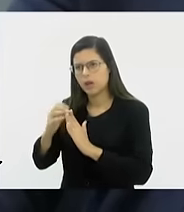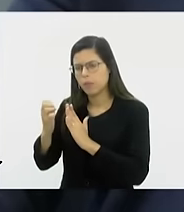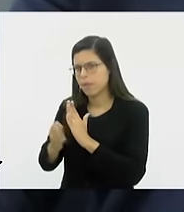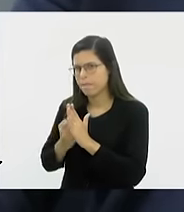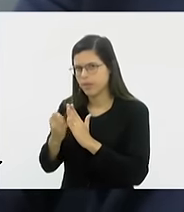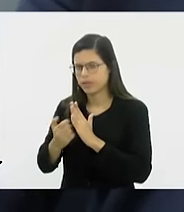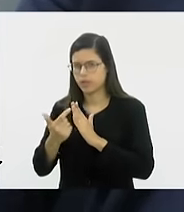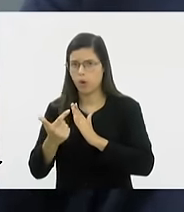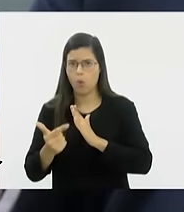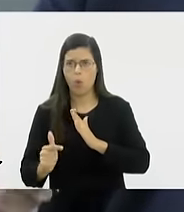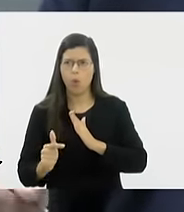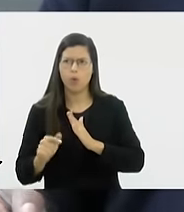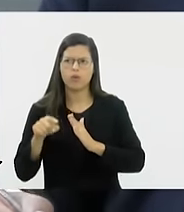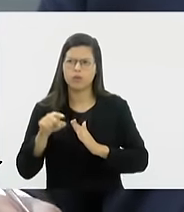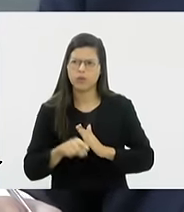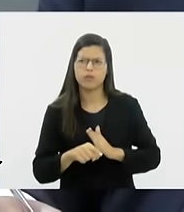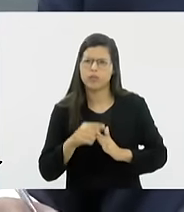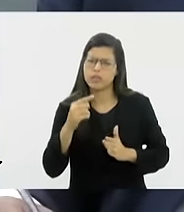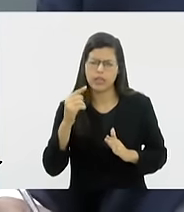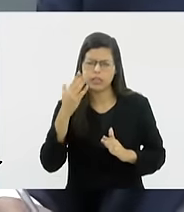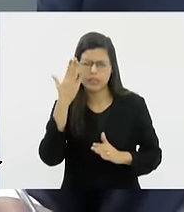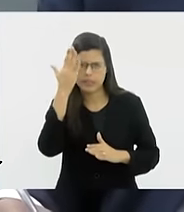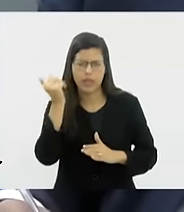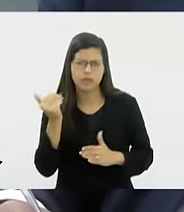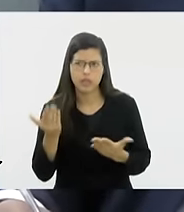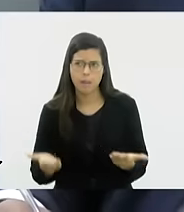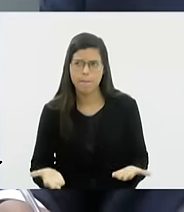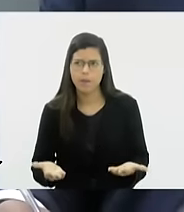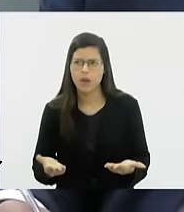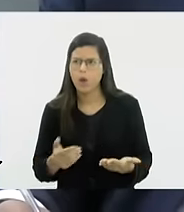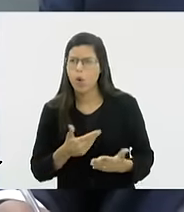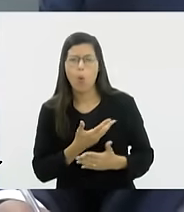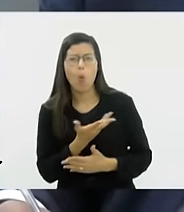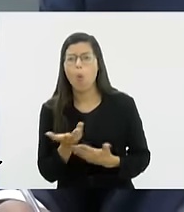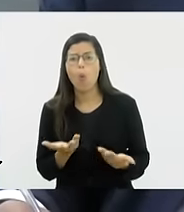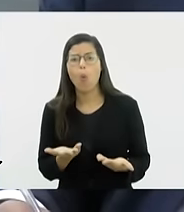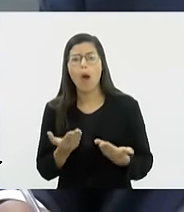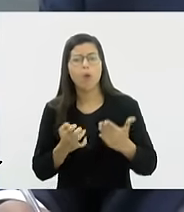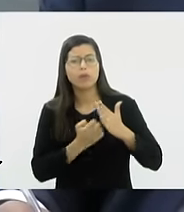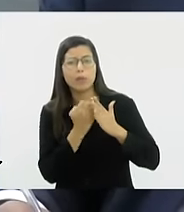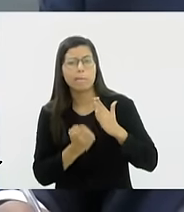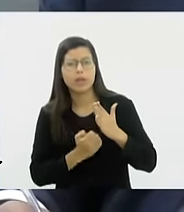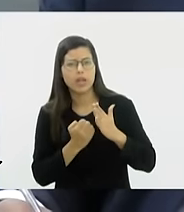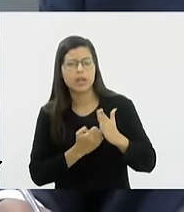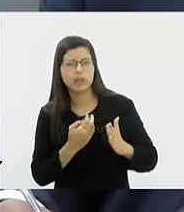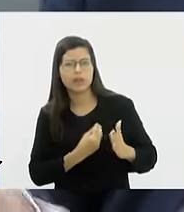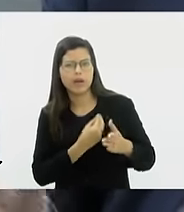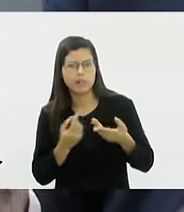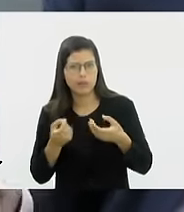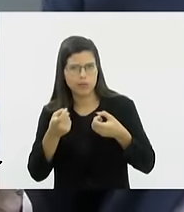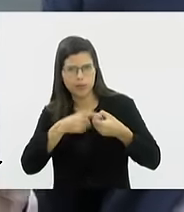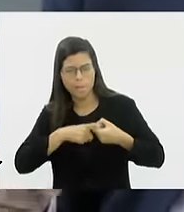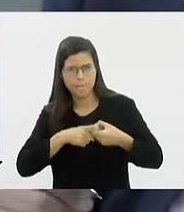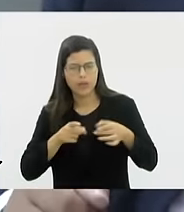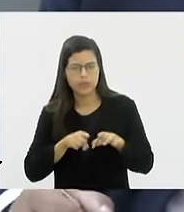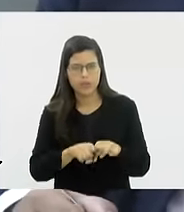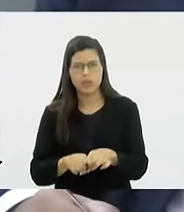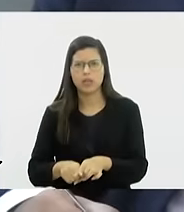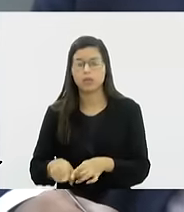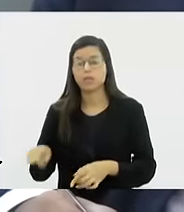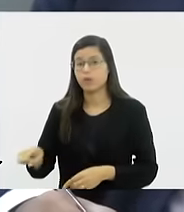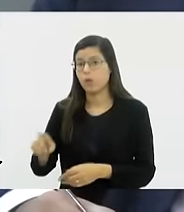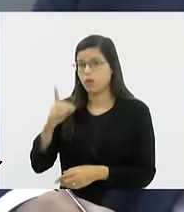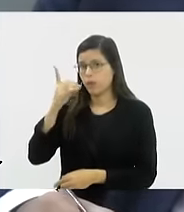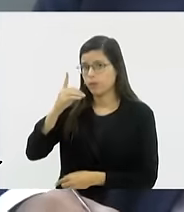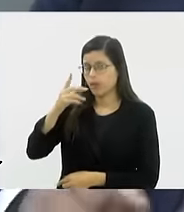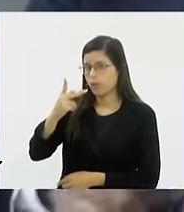lá um setor de compliance, alguma coisa, para saber quais são as empresas que participam desse consórcio. E aí, como disse o deputado Felipe Poubel, está